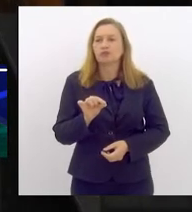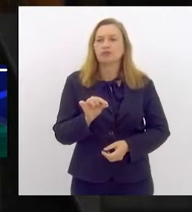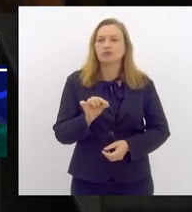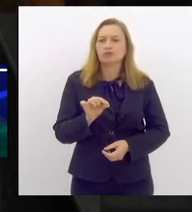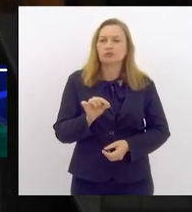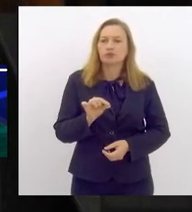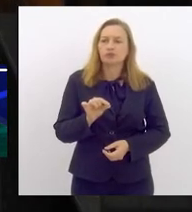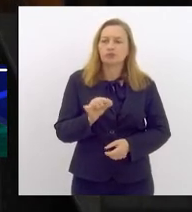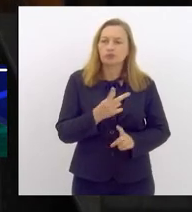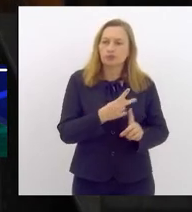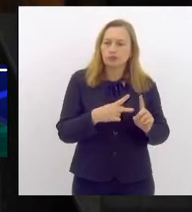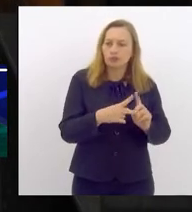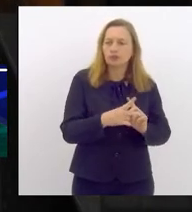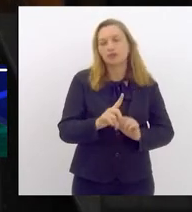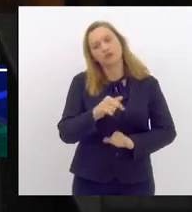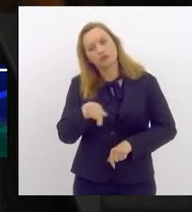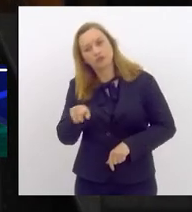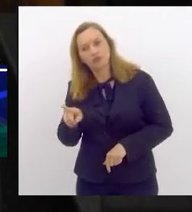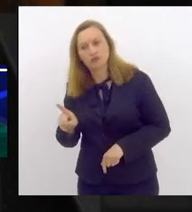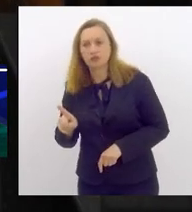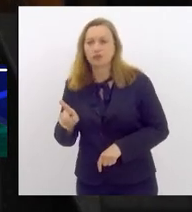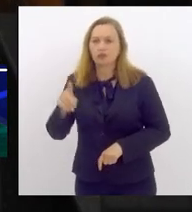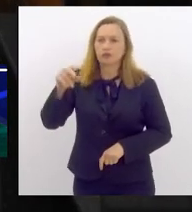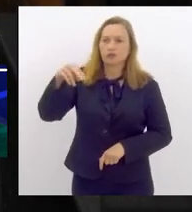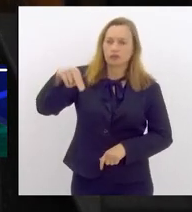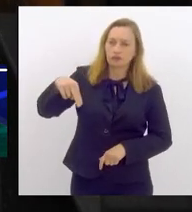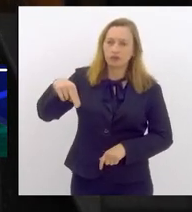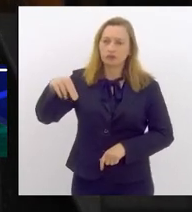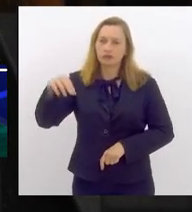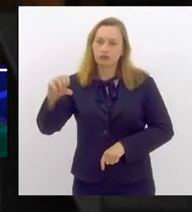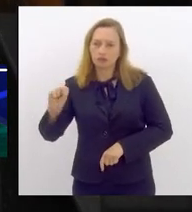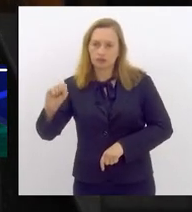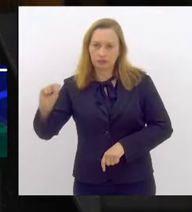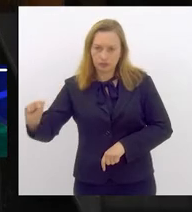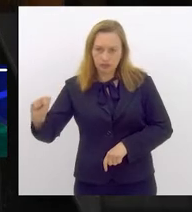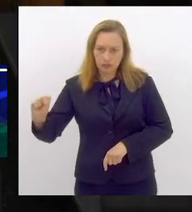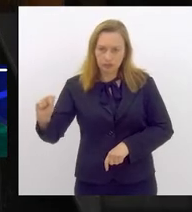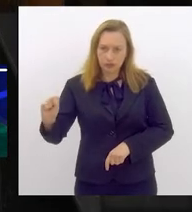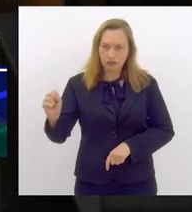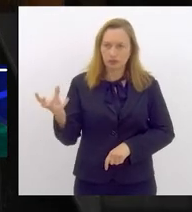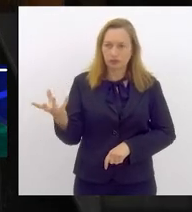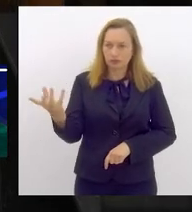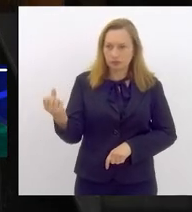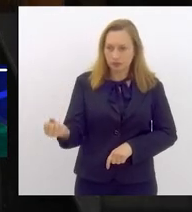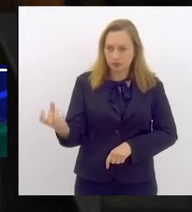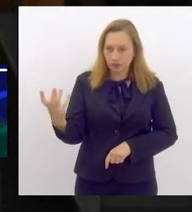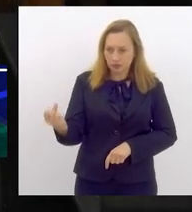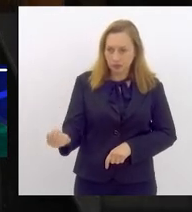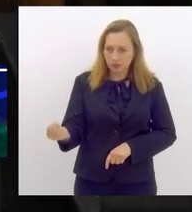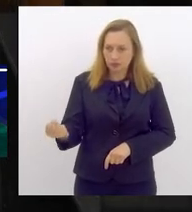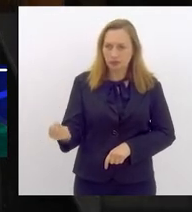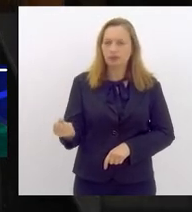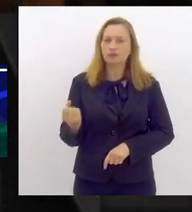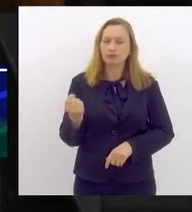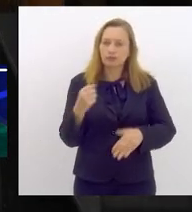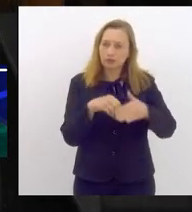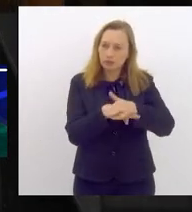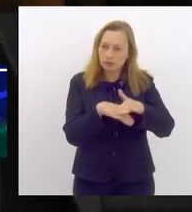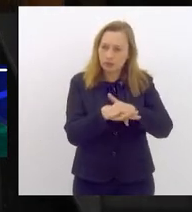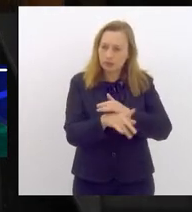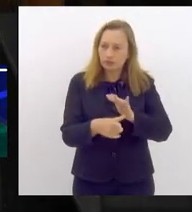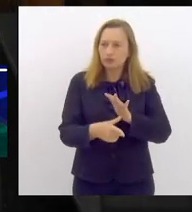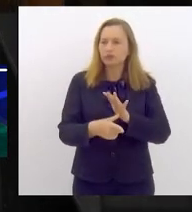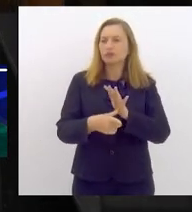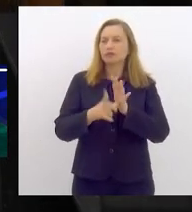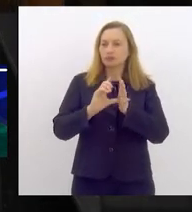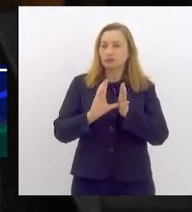ficar no prefiro e foram para o INSS e sacaram aquilo que tinham depositado e